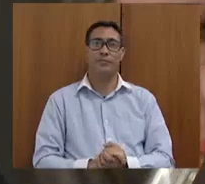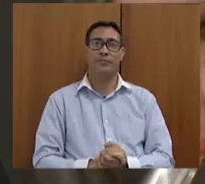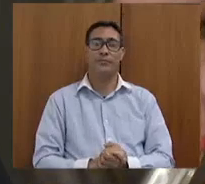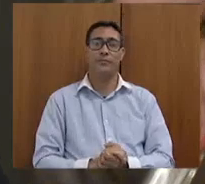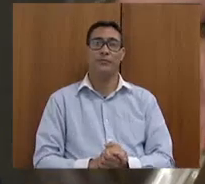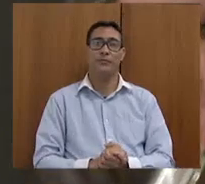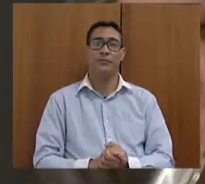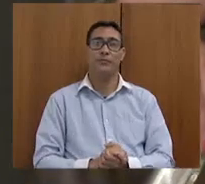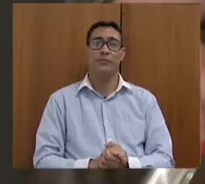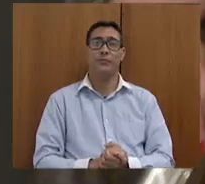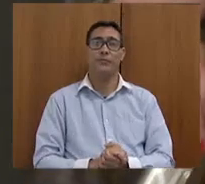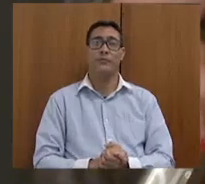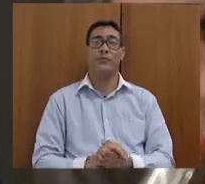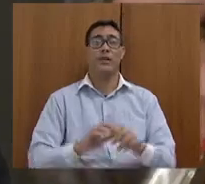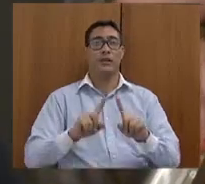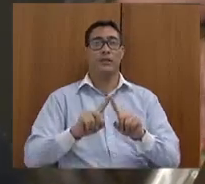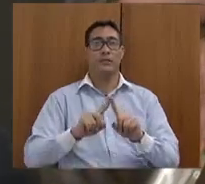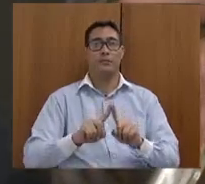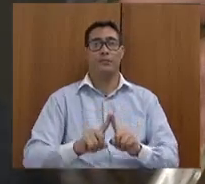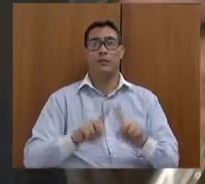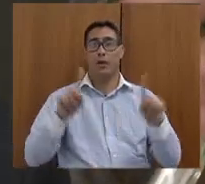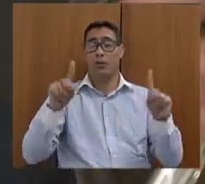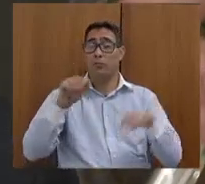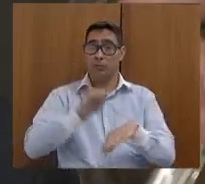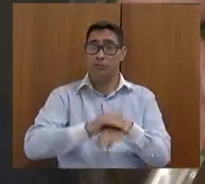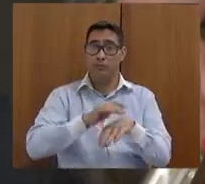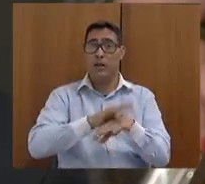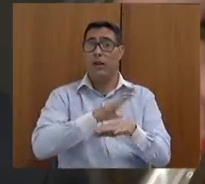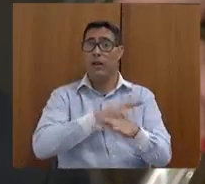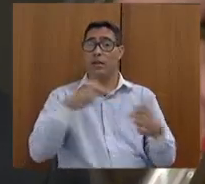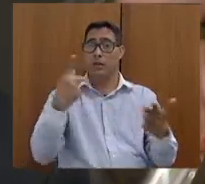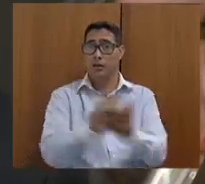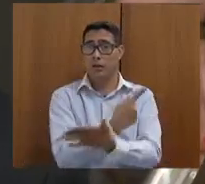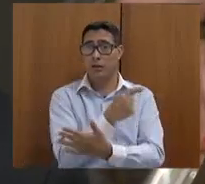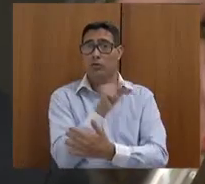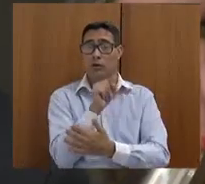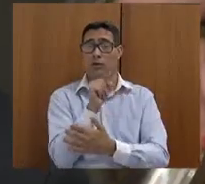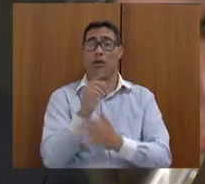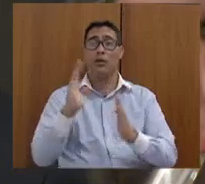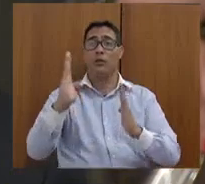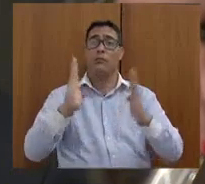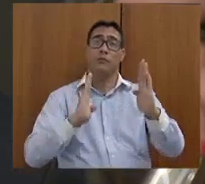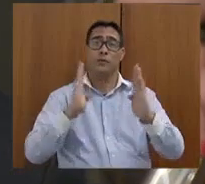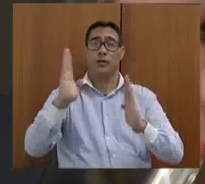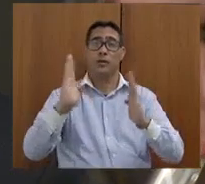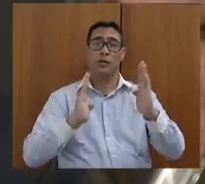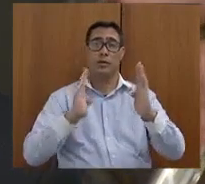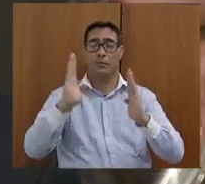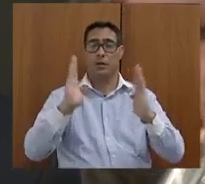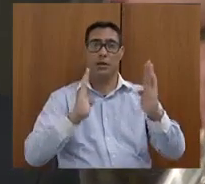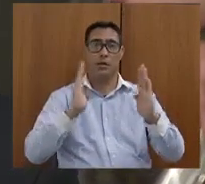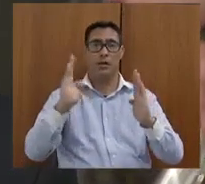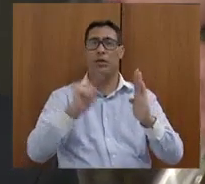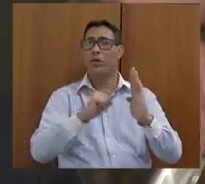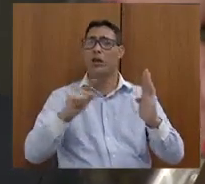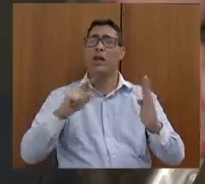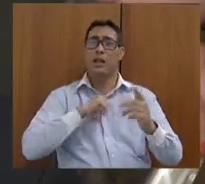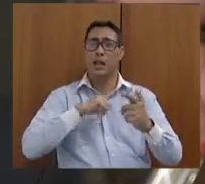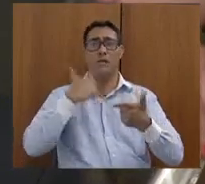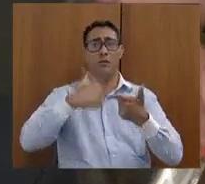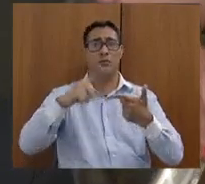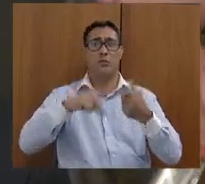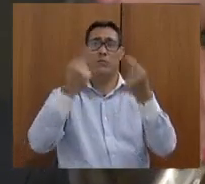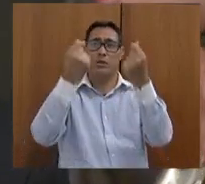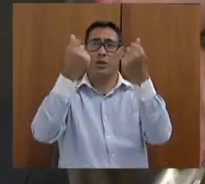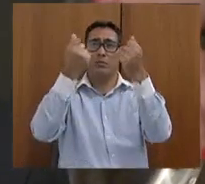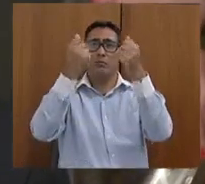então gente essa situação né e nesse período inclusive uma grave crise econômica se abate sobre